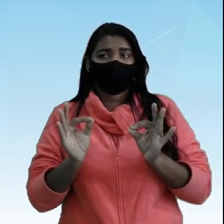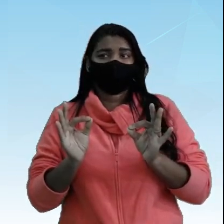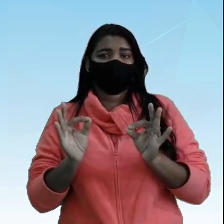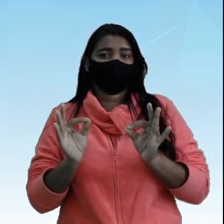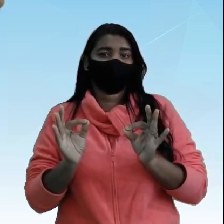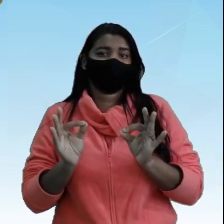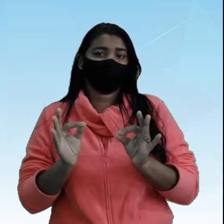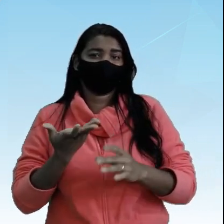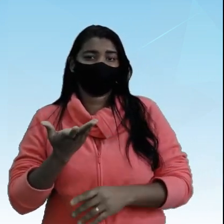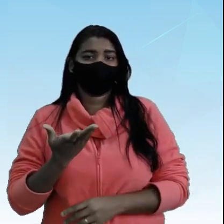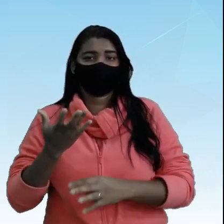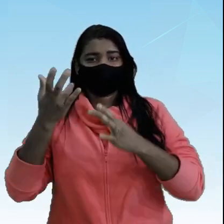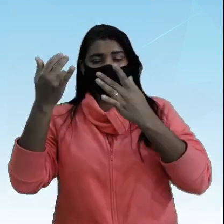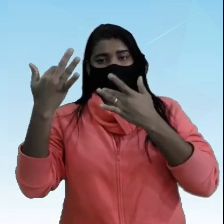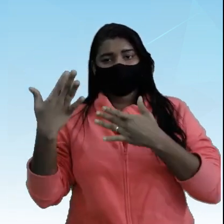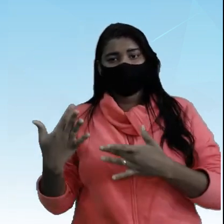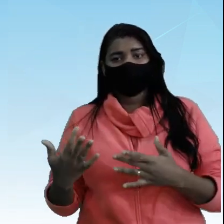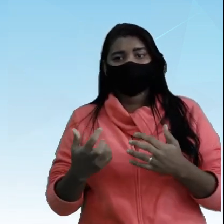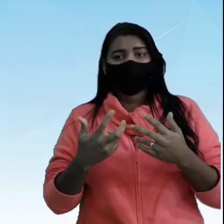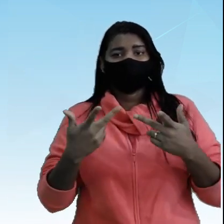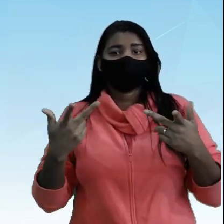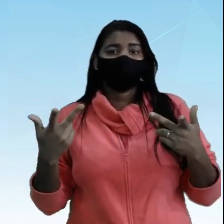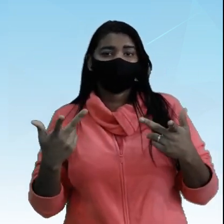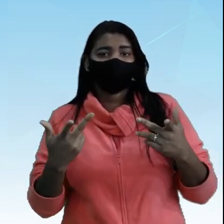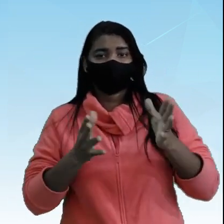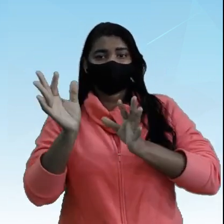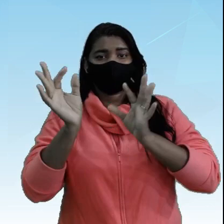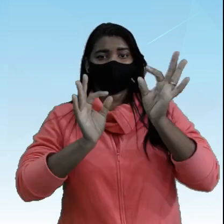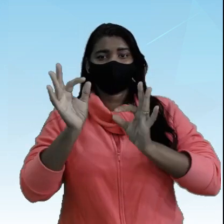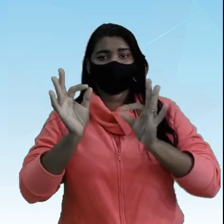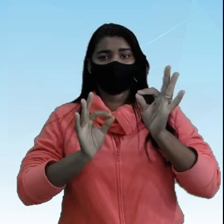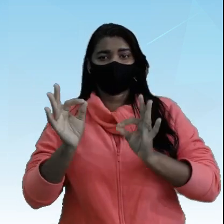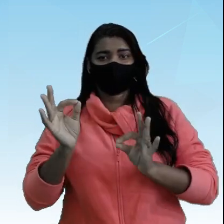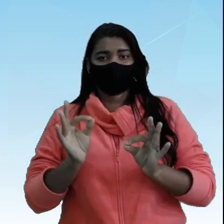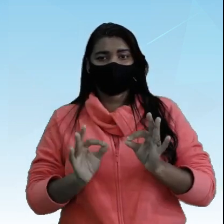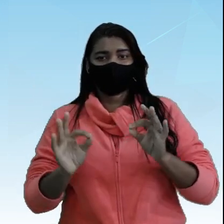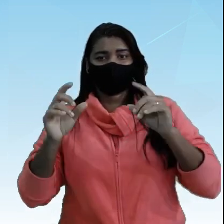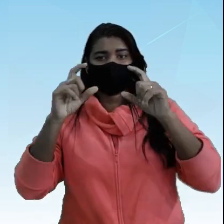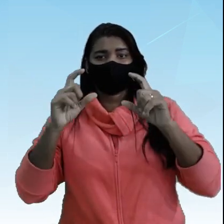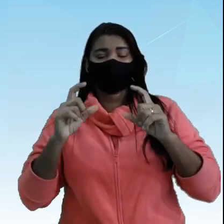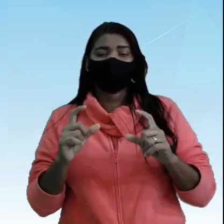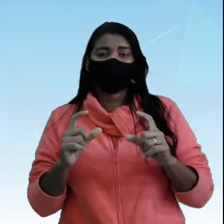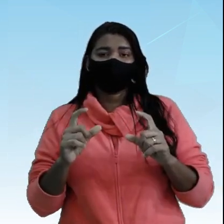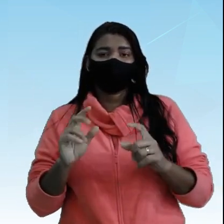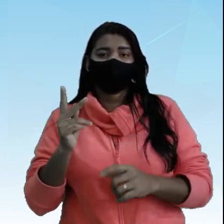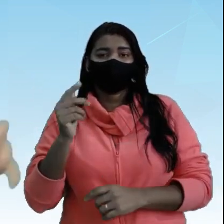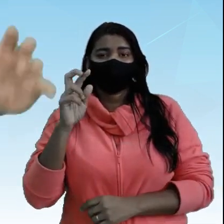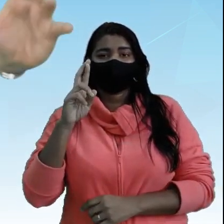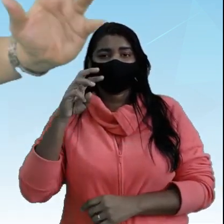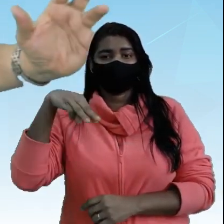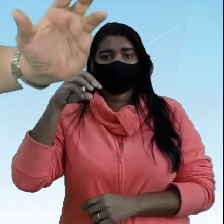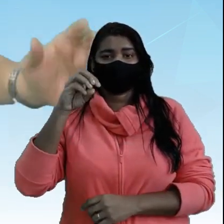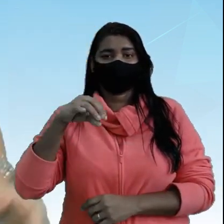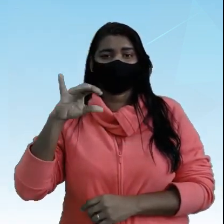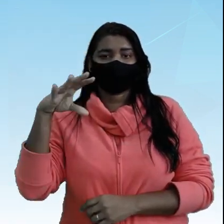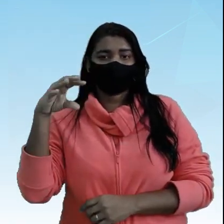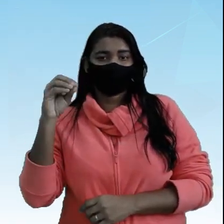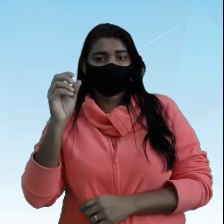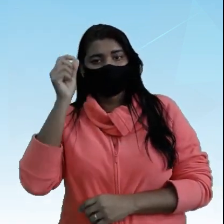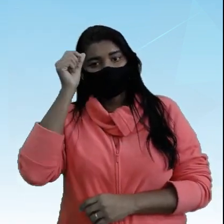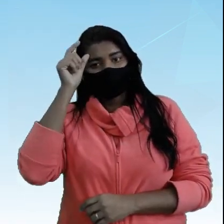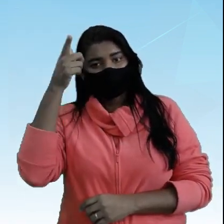a gente quer dizer que algo é bem organizado, bem estruturado, harmônico, lembrar que lindo é uma